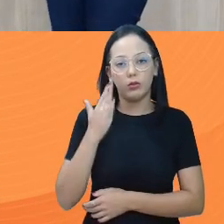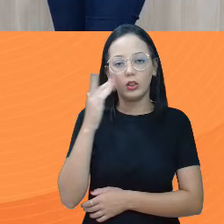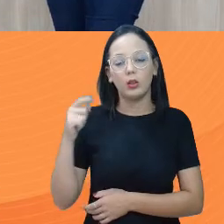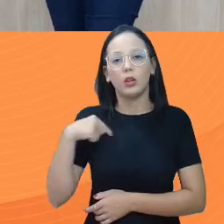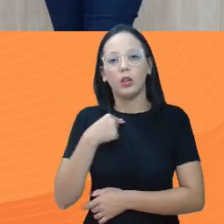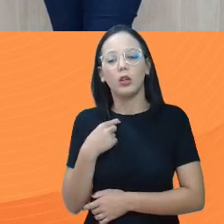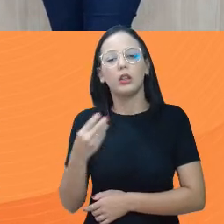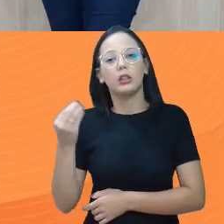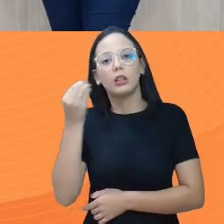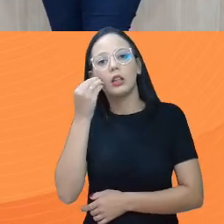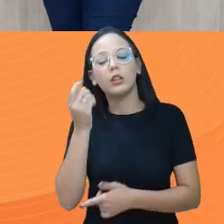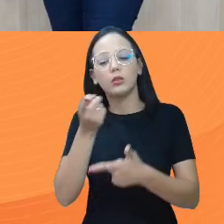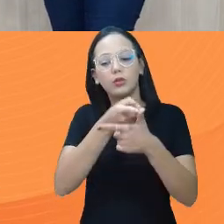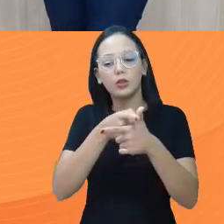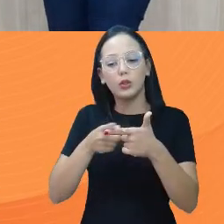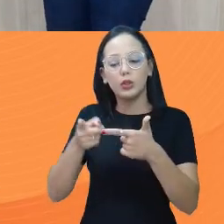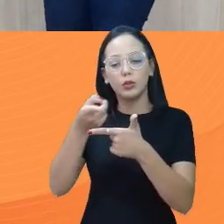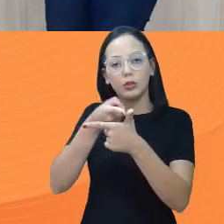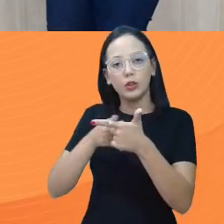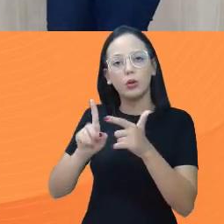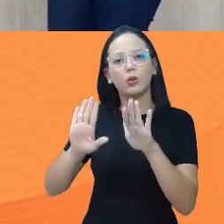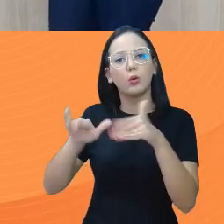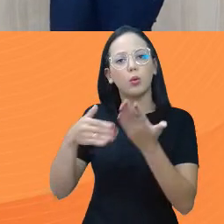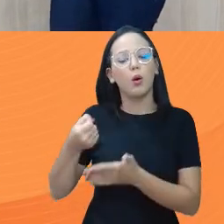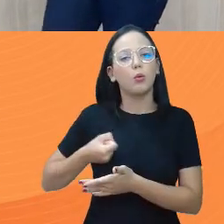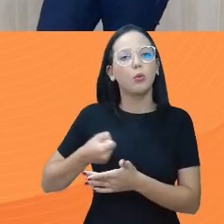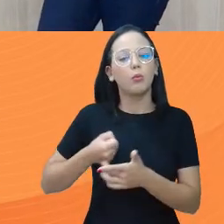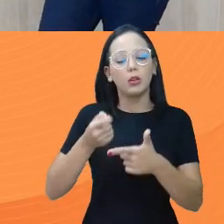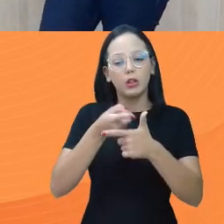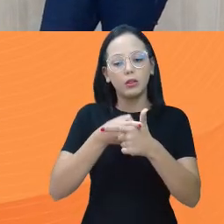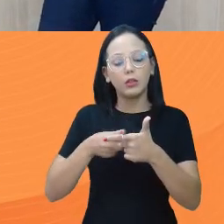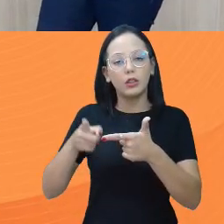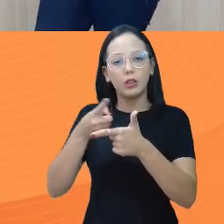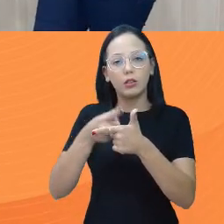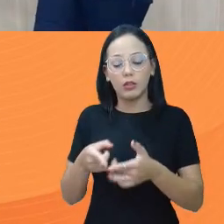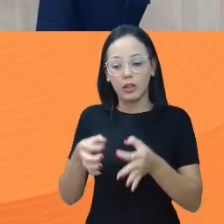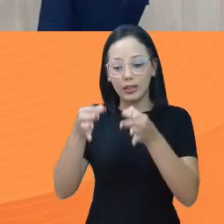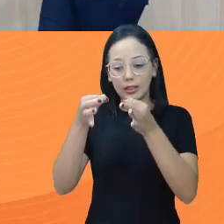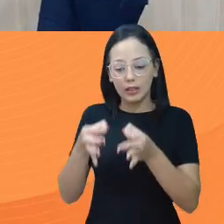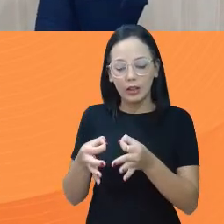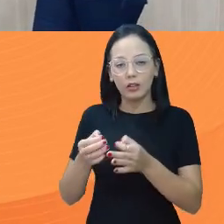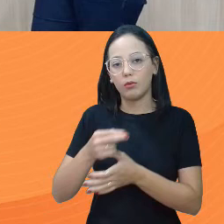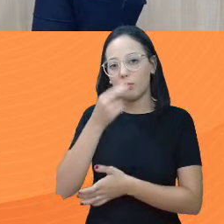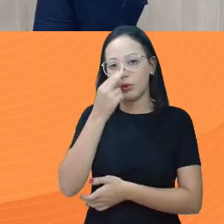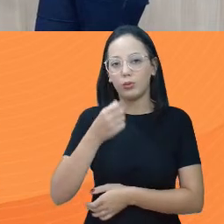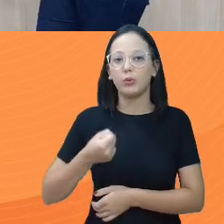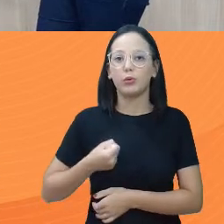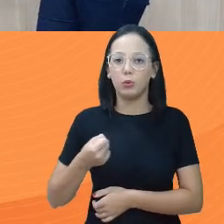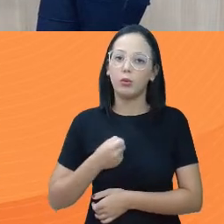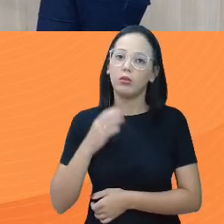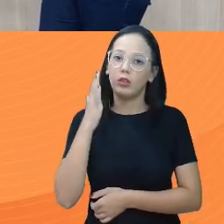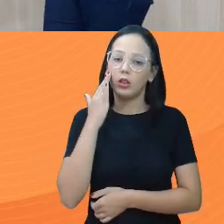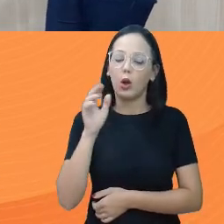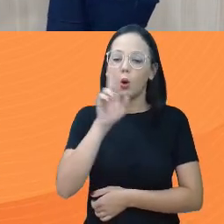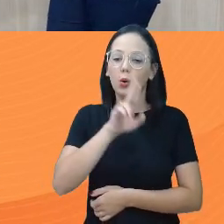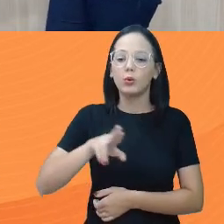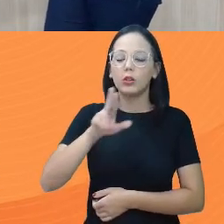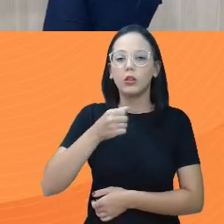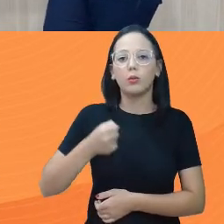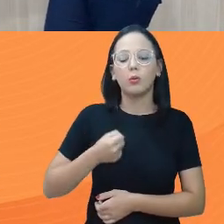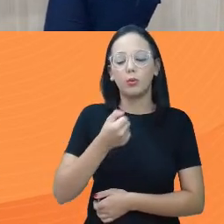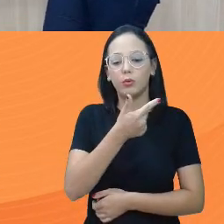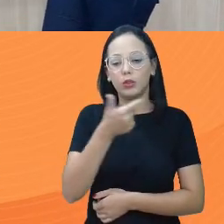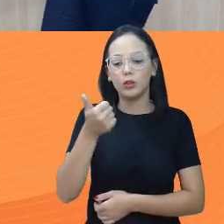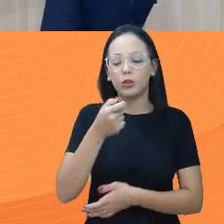aí nos divisores quais são os valores que dividem de maneira exata aquele número, né? Utilizando aí o número 21, a